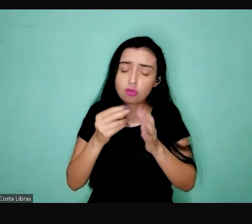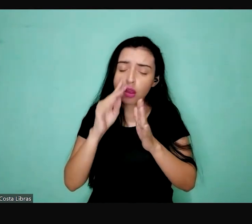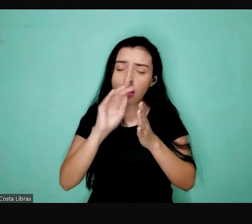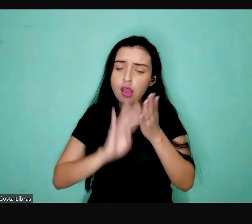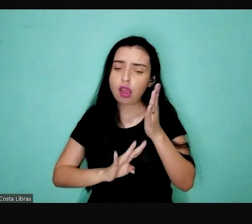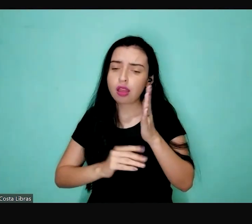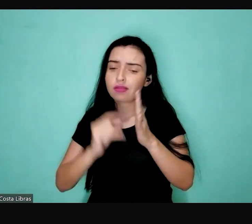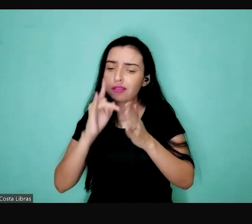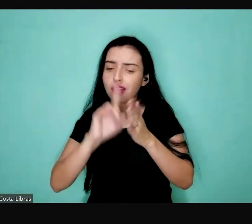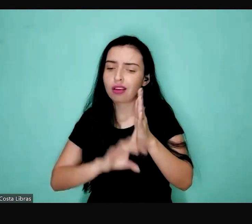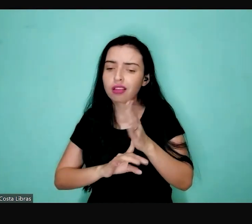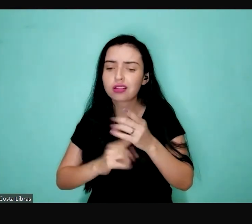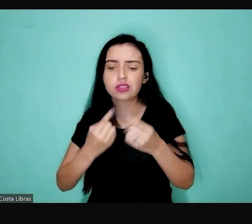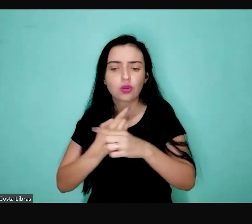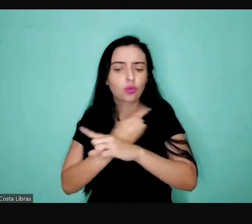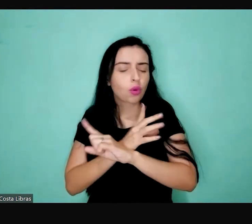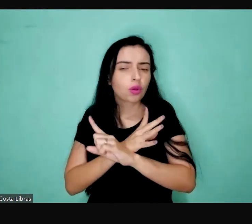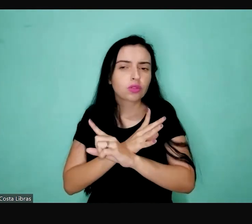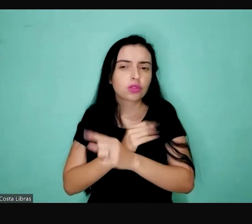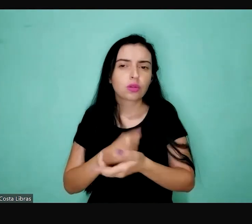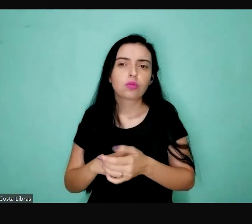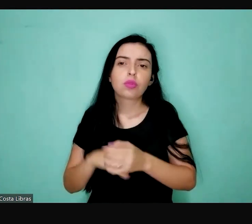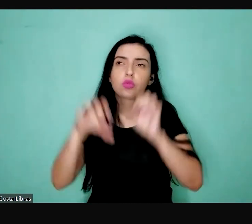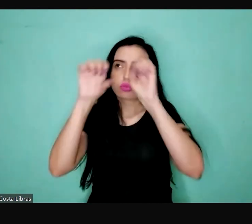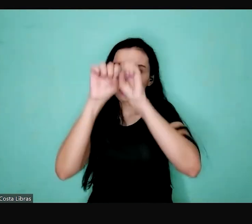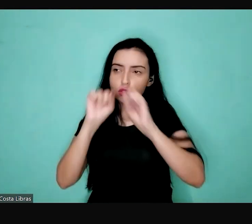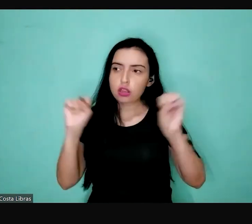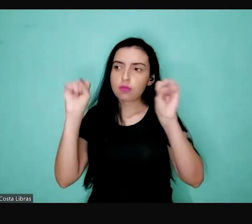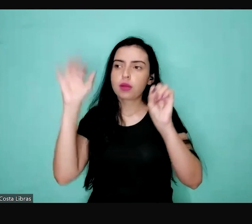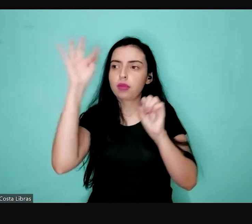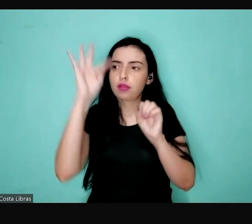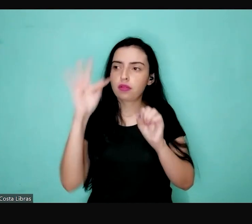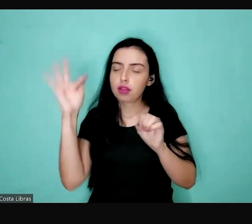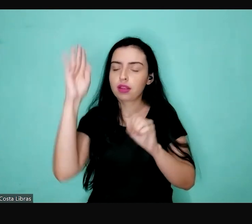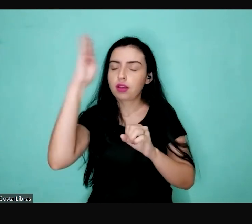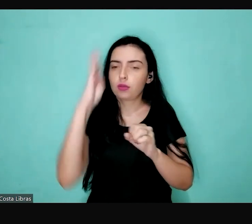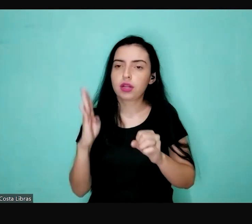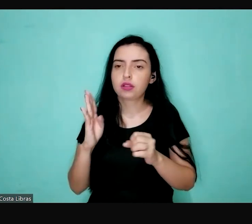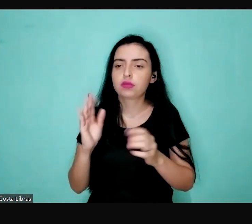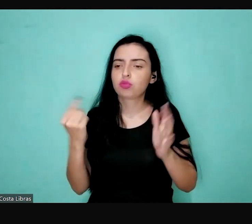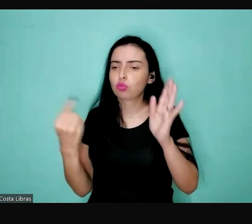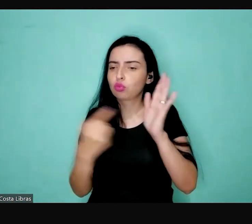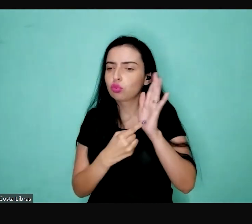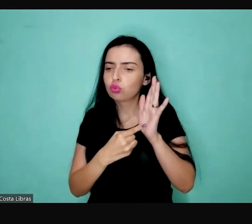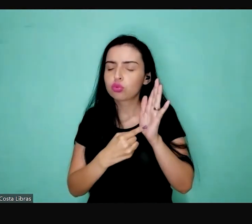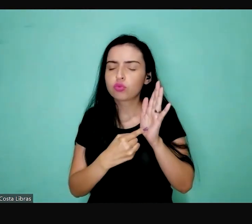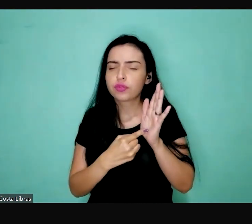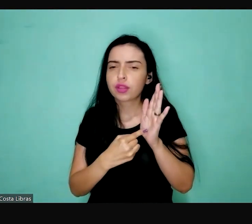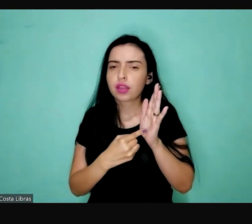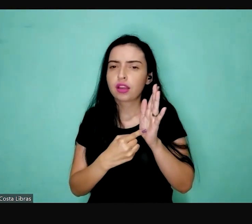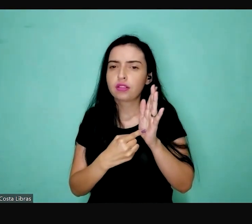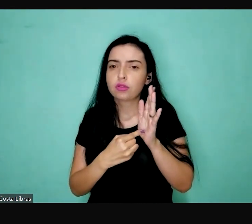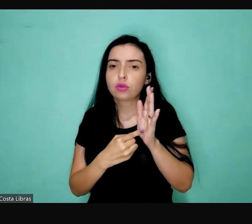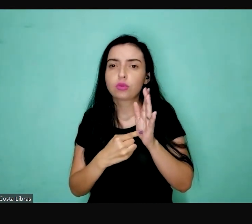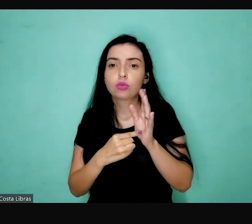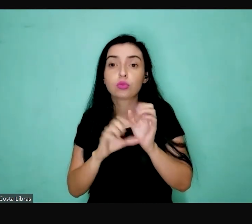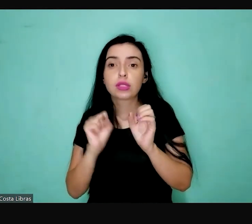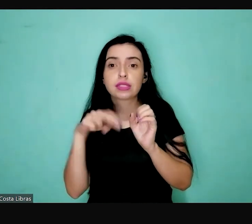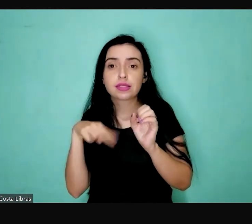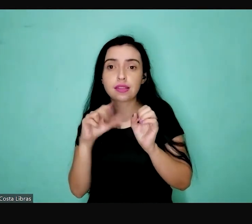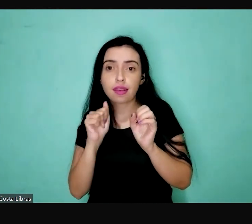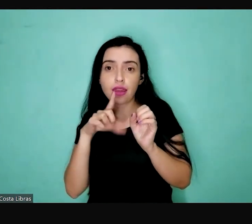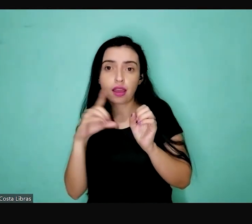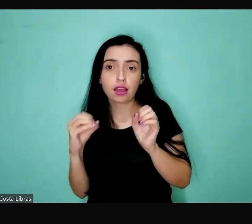inconstitucionalidade, o Supremo Tribunal Federal brasileiro notificava o Senado Federal, que, por sua